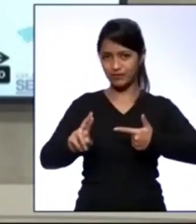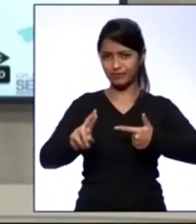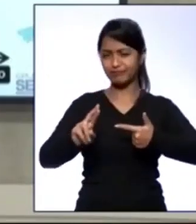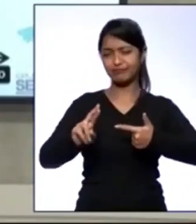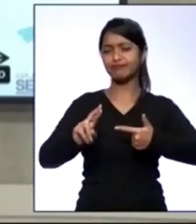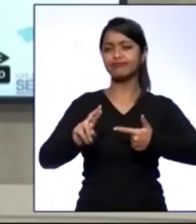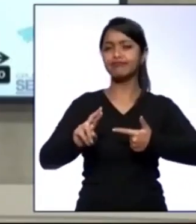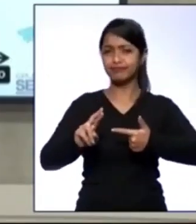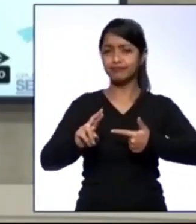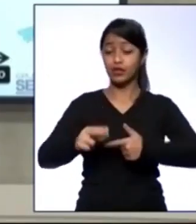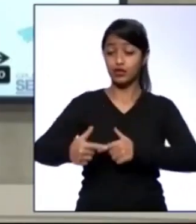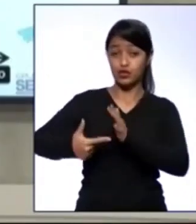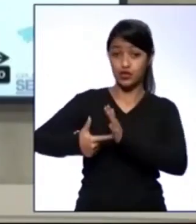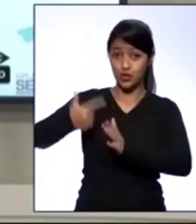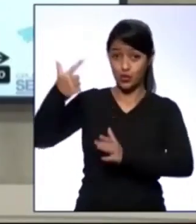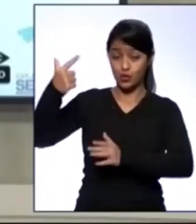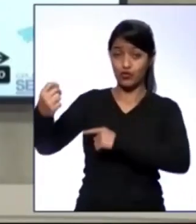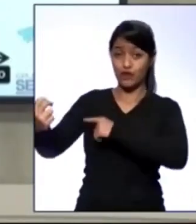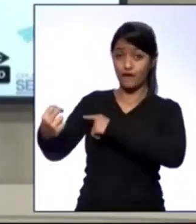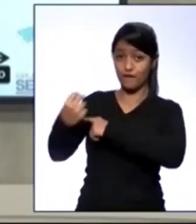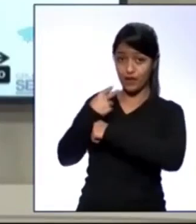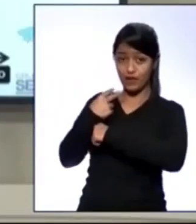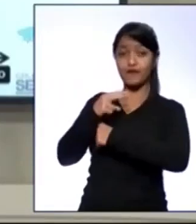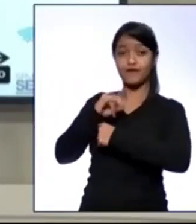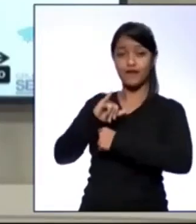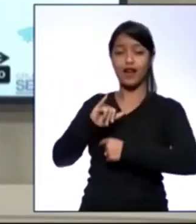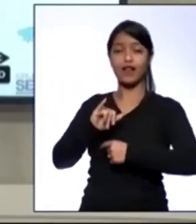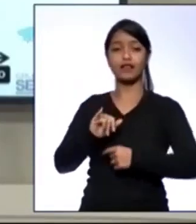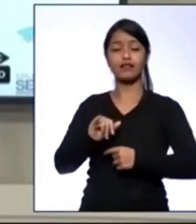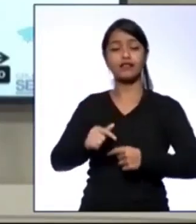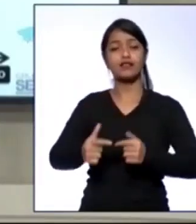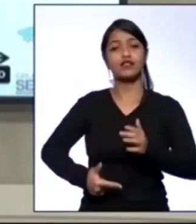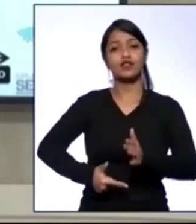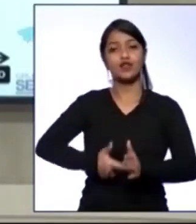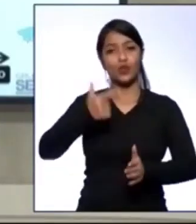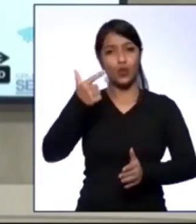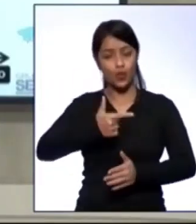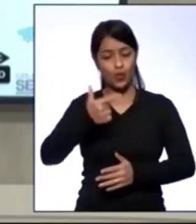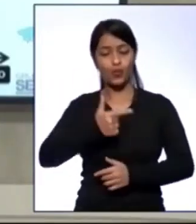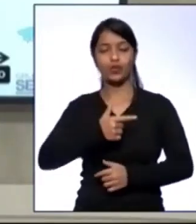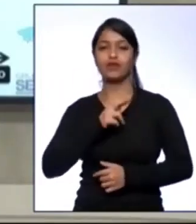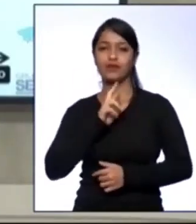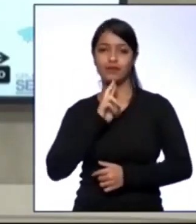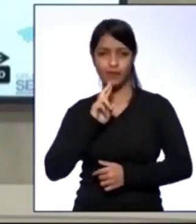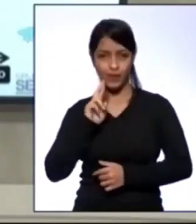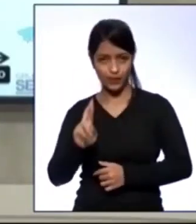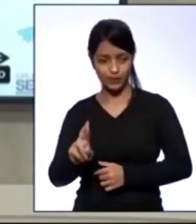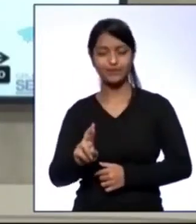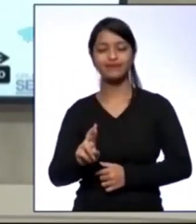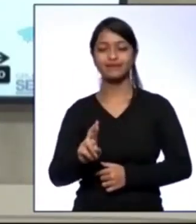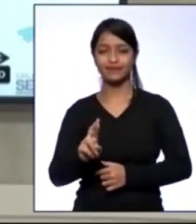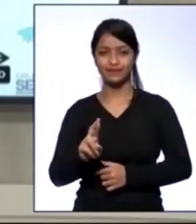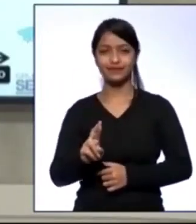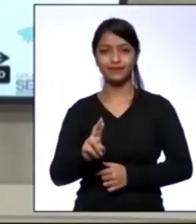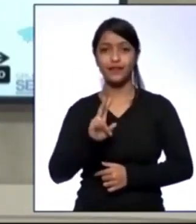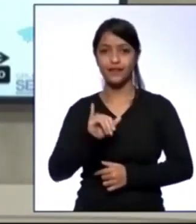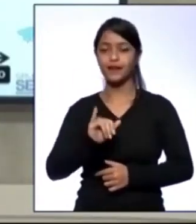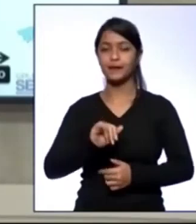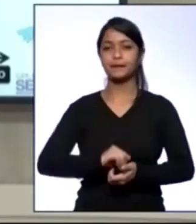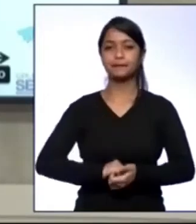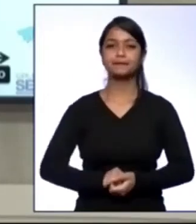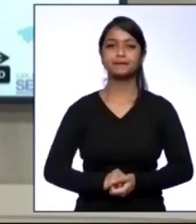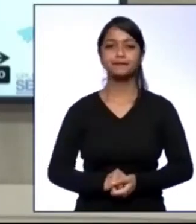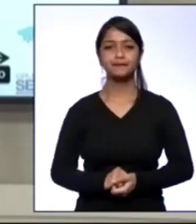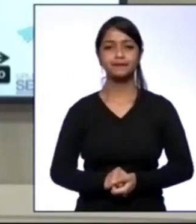Certo? O segundo contato com o mesmo antígeno, então o mesmo vírus, vai me gerar uma resposta